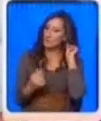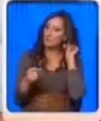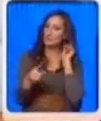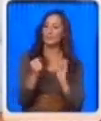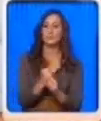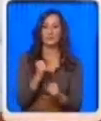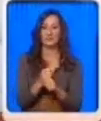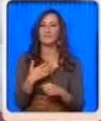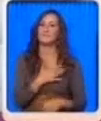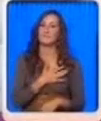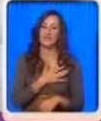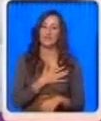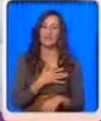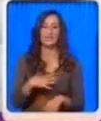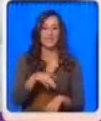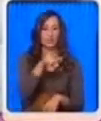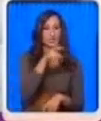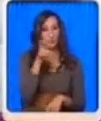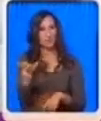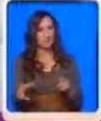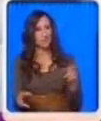revista? Gosto, com certeza que sim. Queres responder tu?